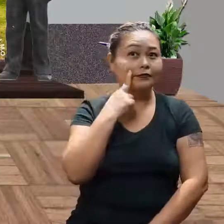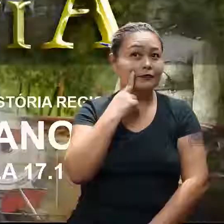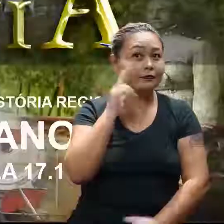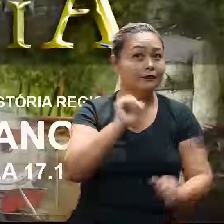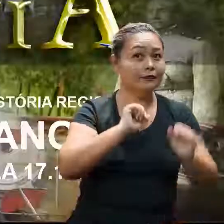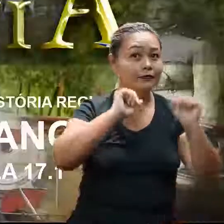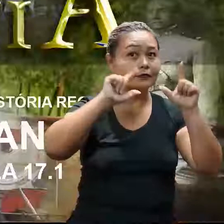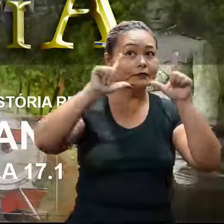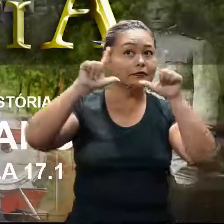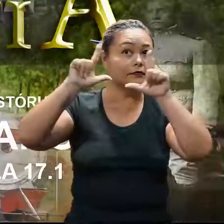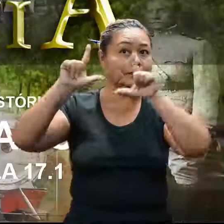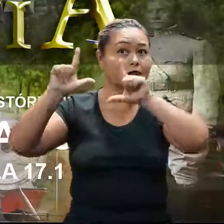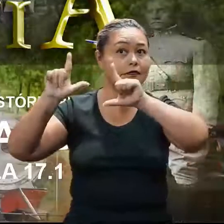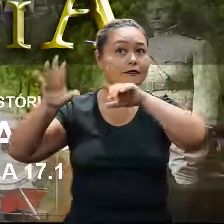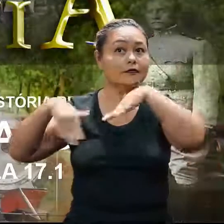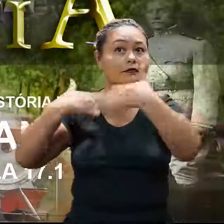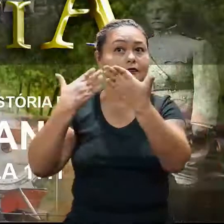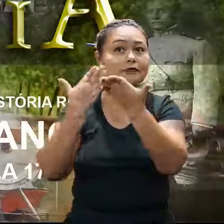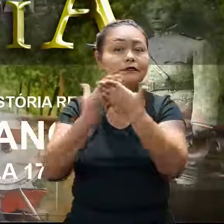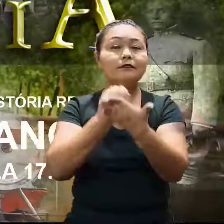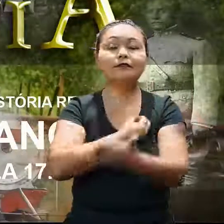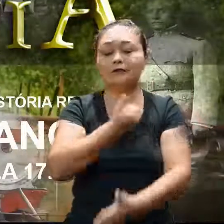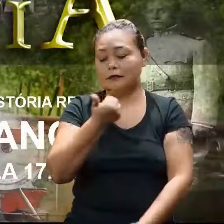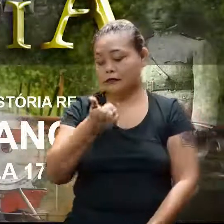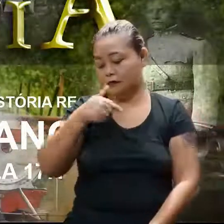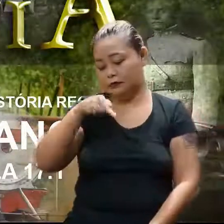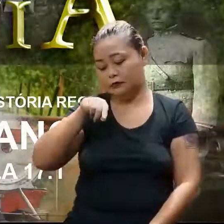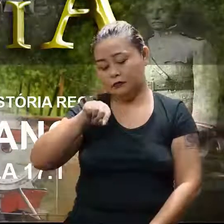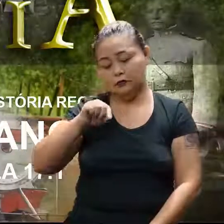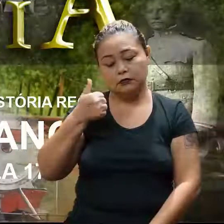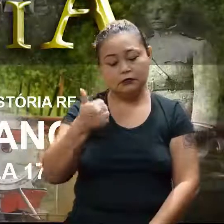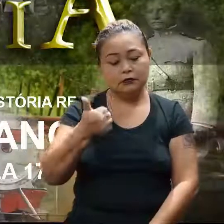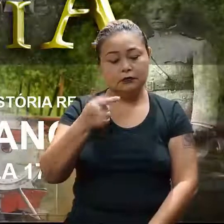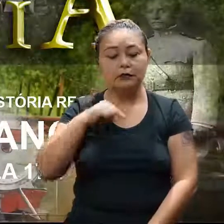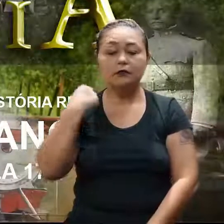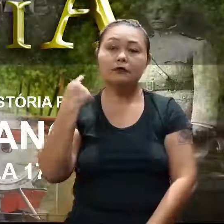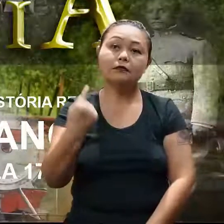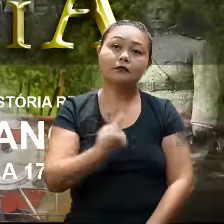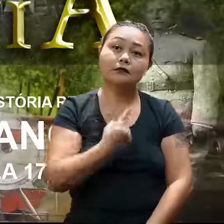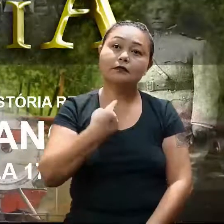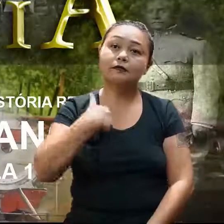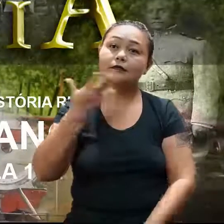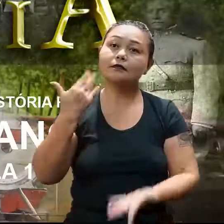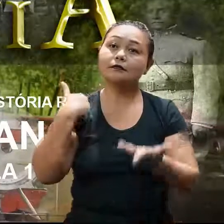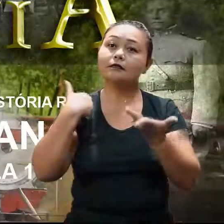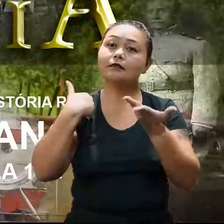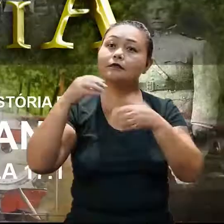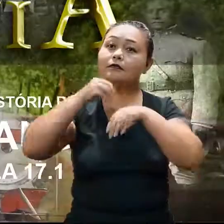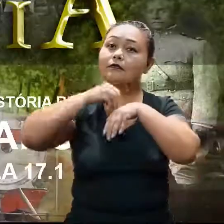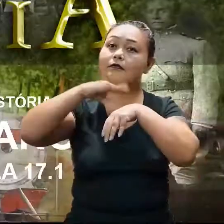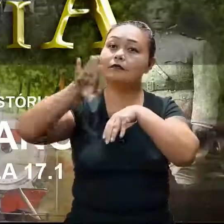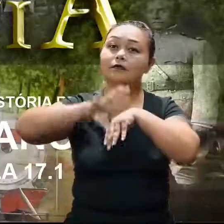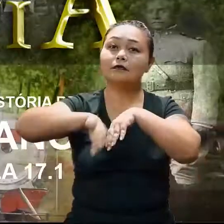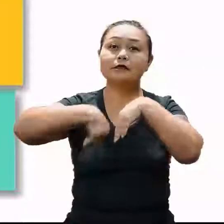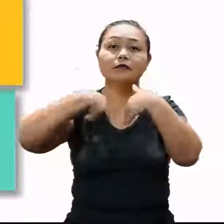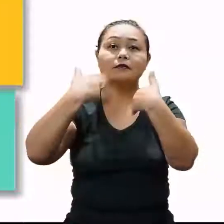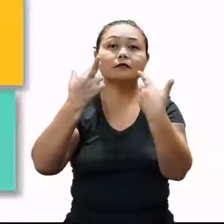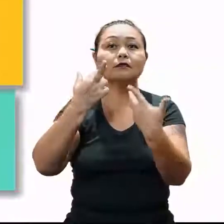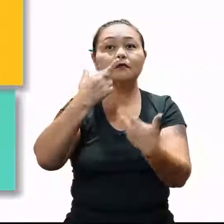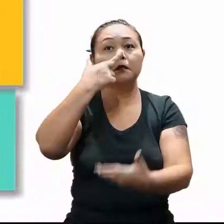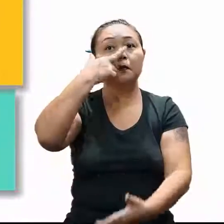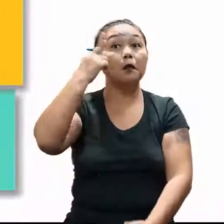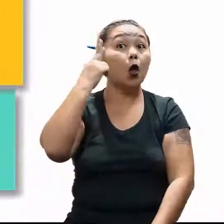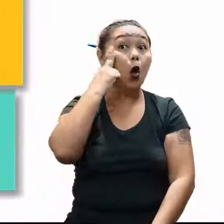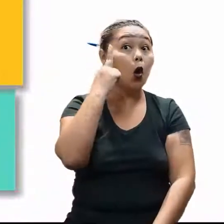tela para vocês, aula de número 17.1, que nós iremos trabalhar sobre